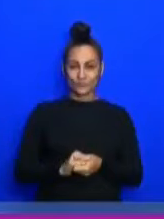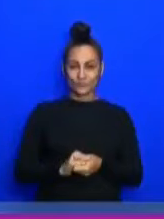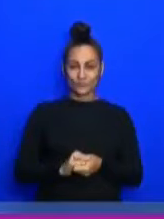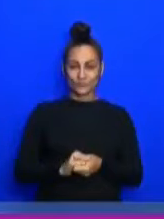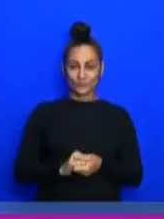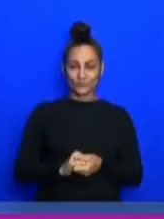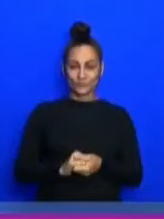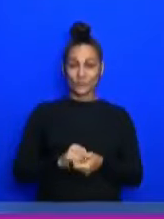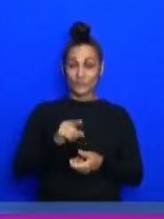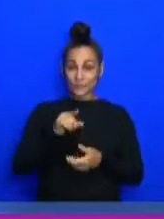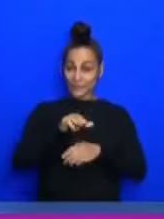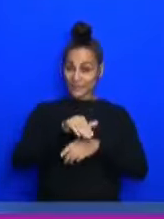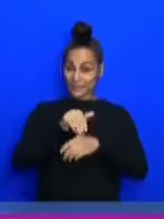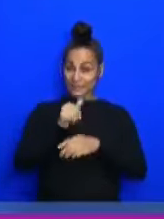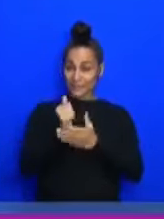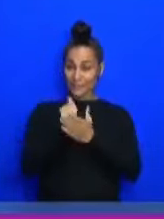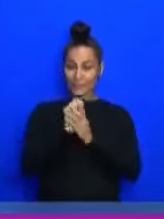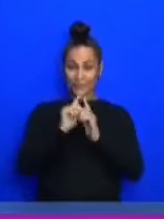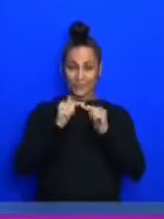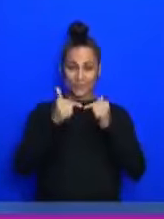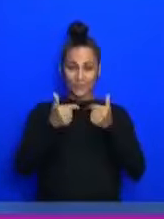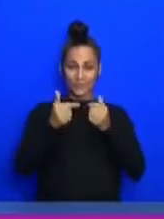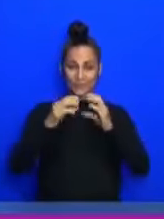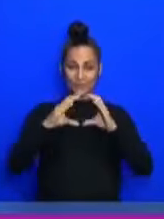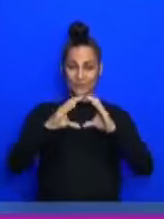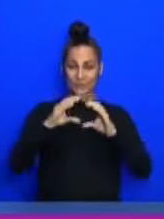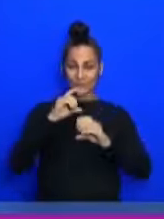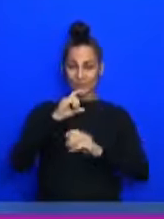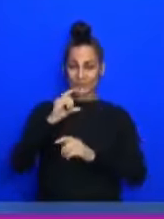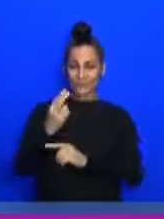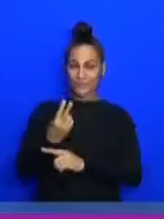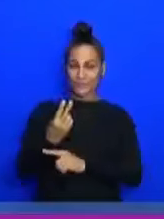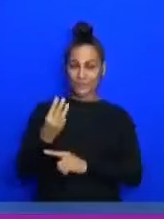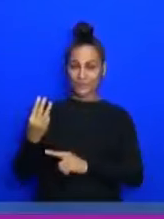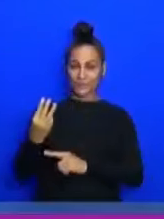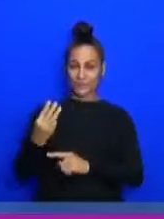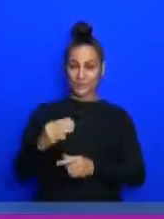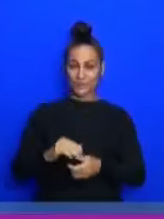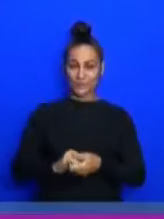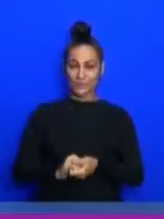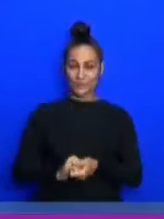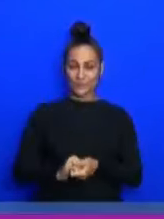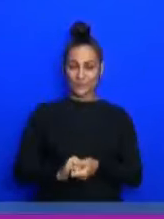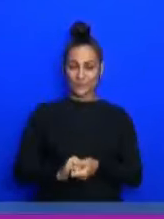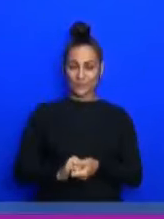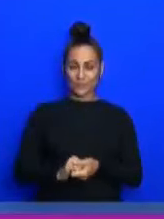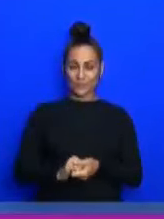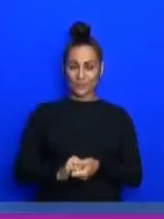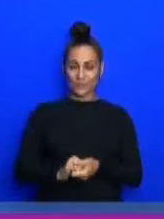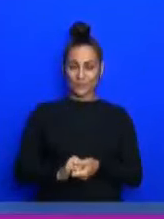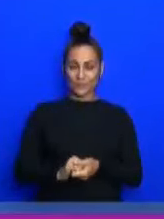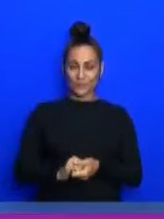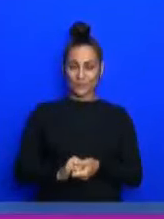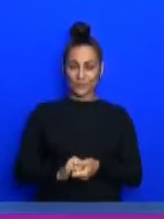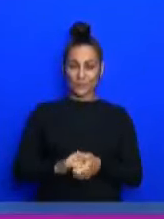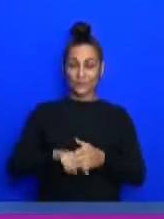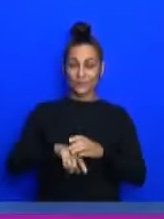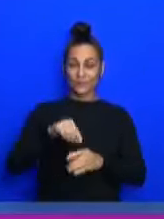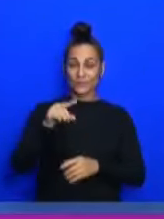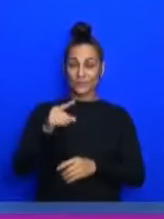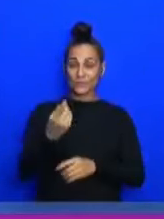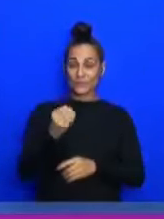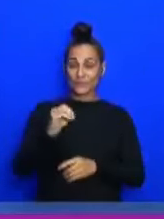25 você chamando a sorte chegando bola verde número ver 23 foram